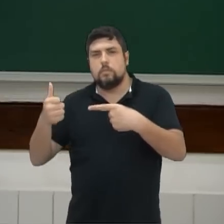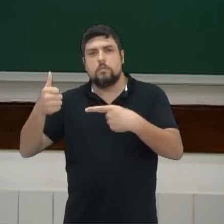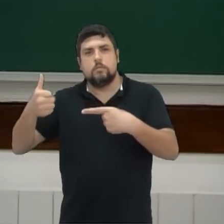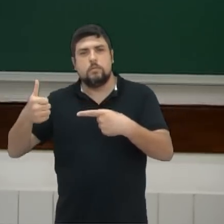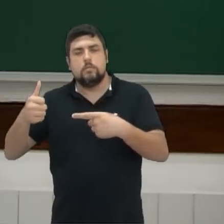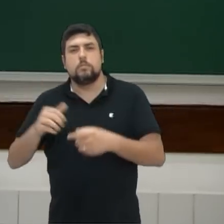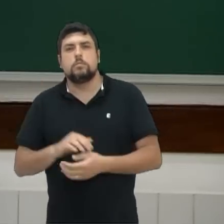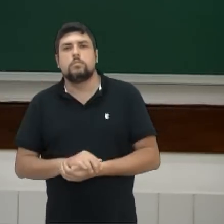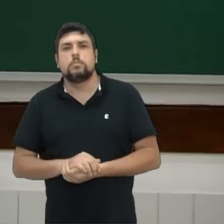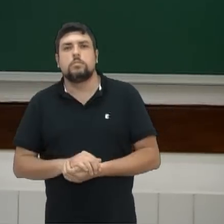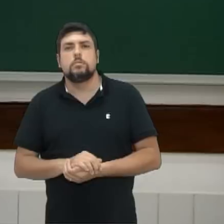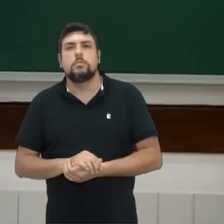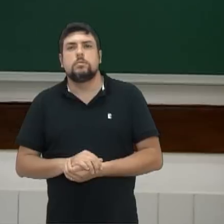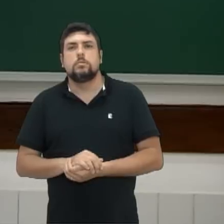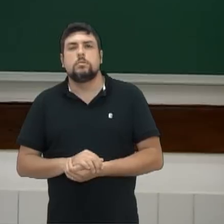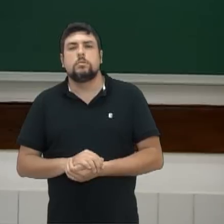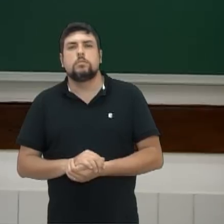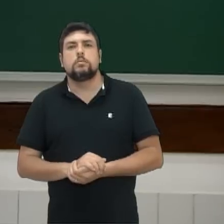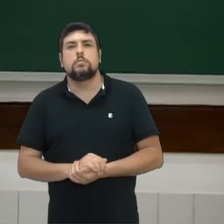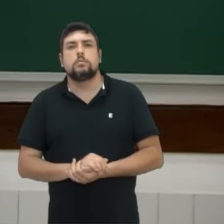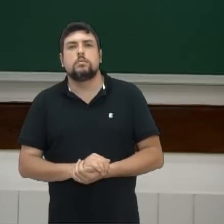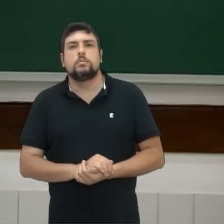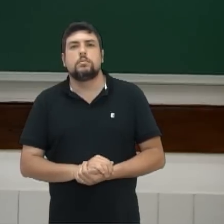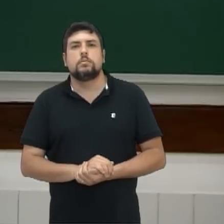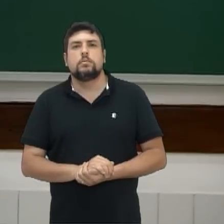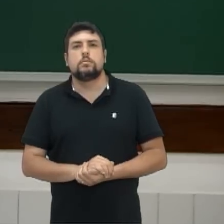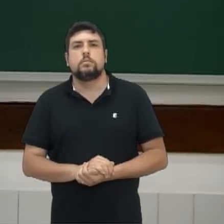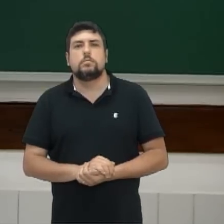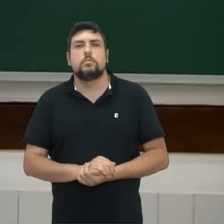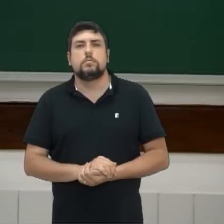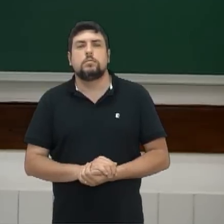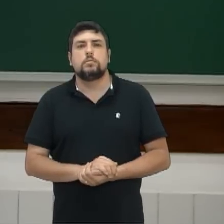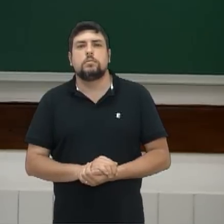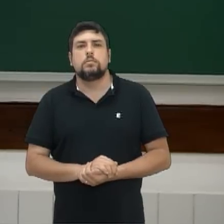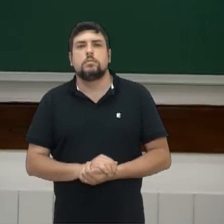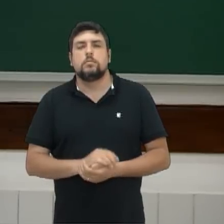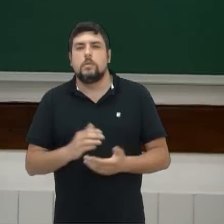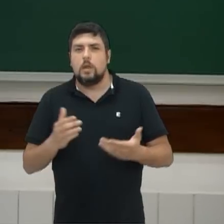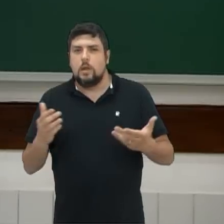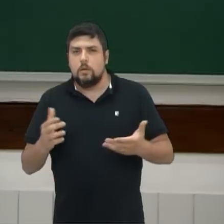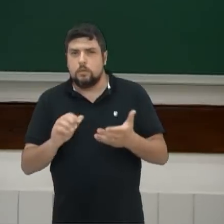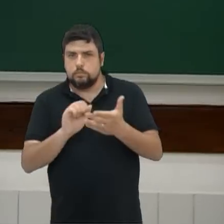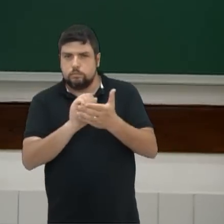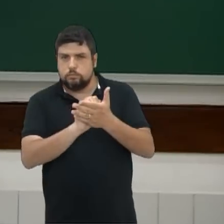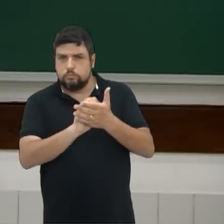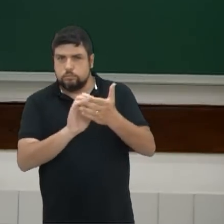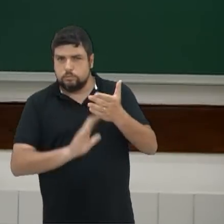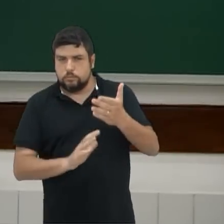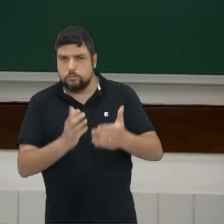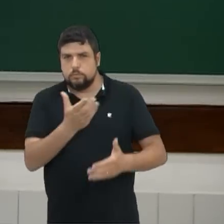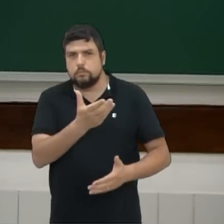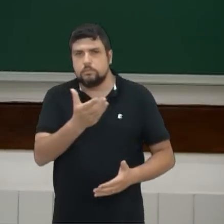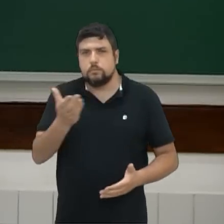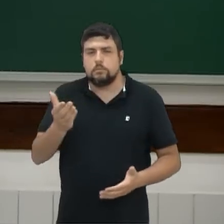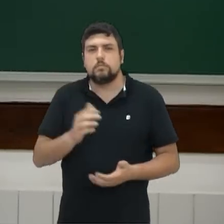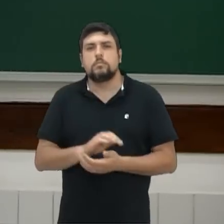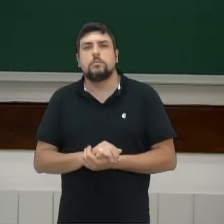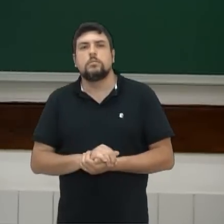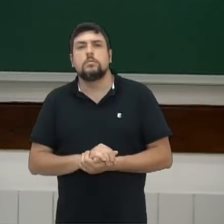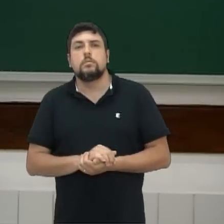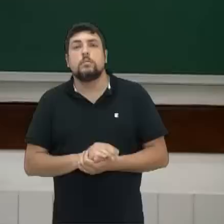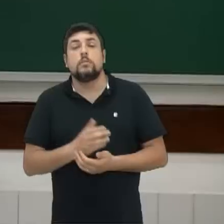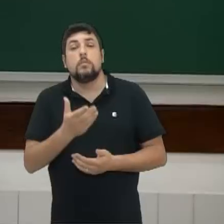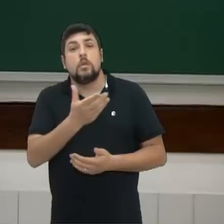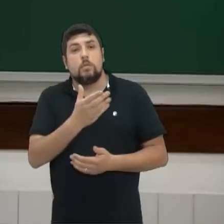0, porque o 1 não tem ninguém na esquerda dele. Vou passar um exercício de transformação agora para vocês. Eu quero que os senhores